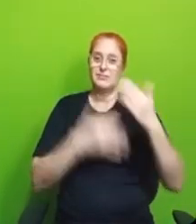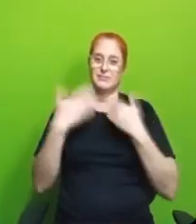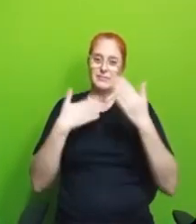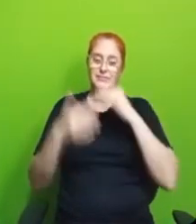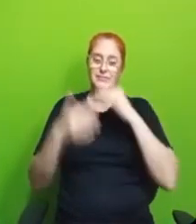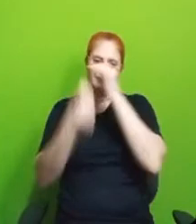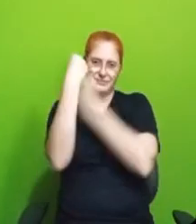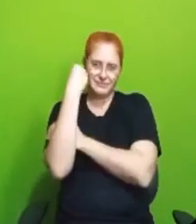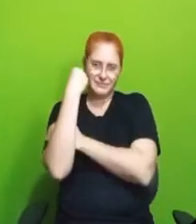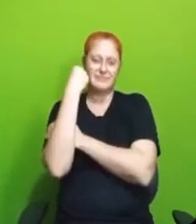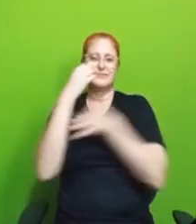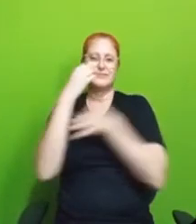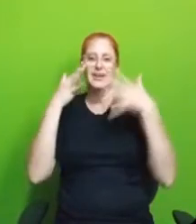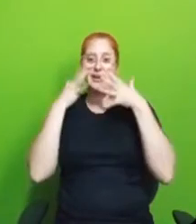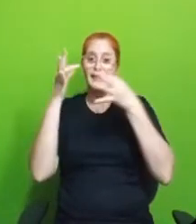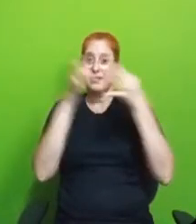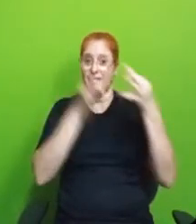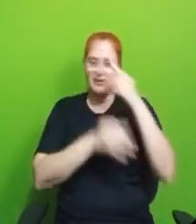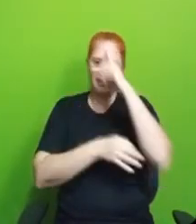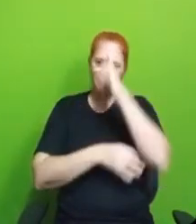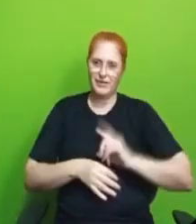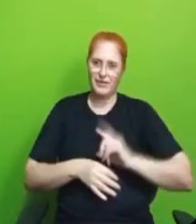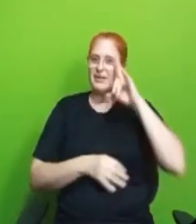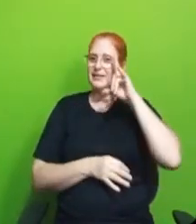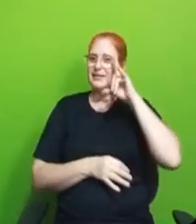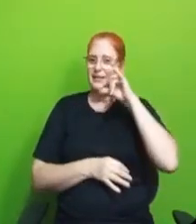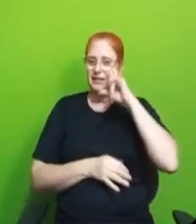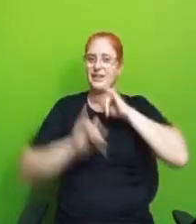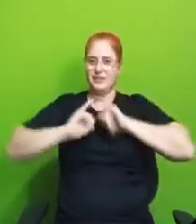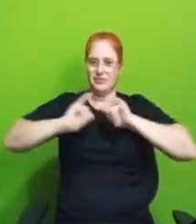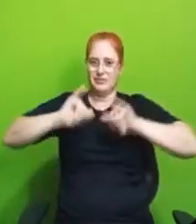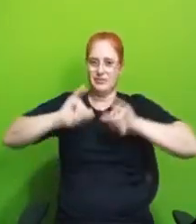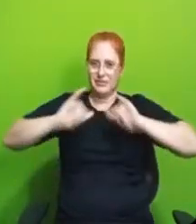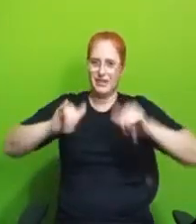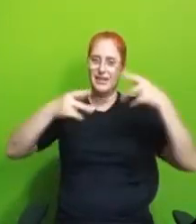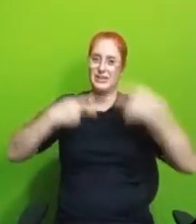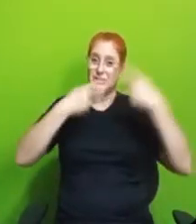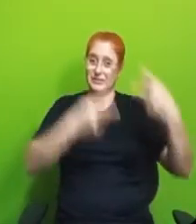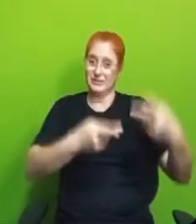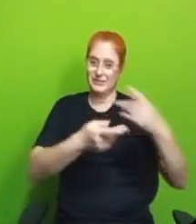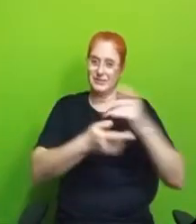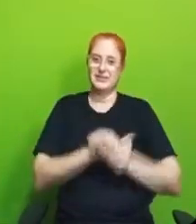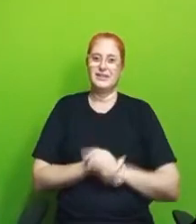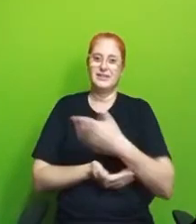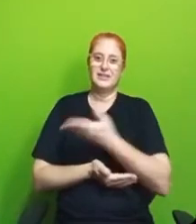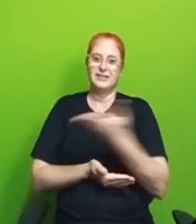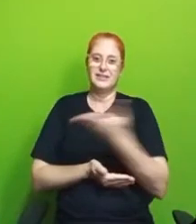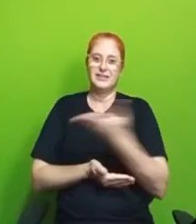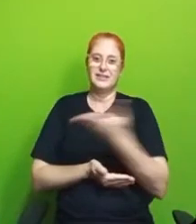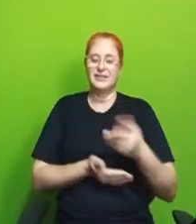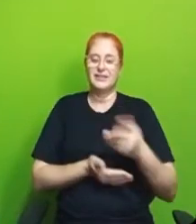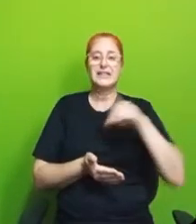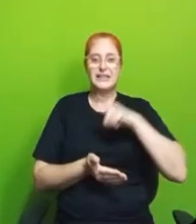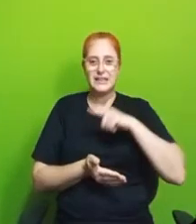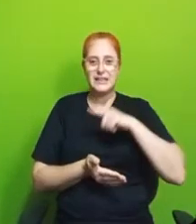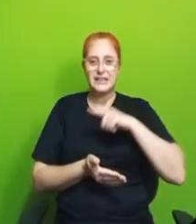nosso perfil, no Instagram, que a gente vai divulgar mais para frente qual vai ser a convidada. Se vocês tiverem também sugestões